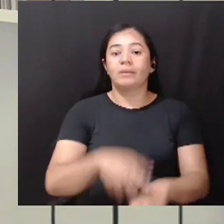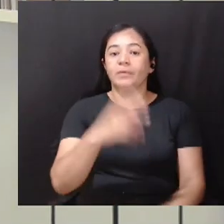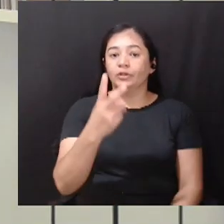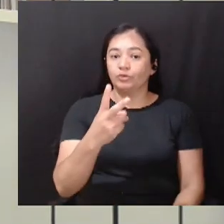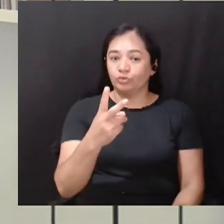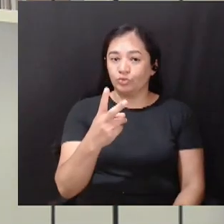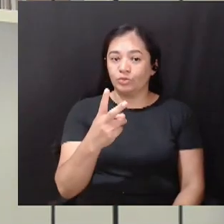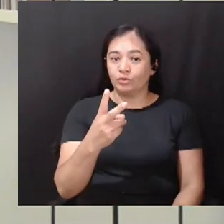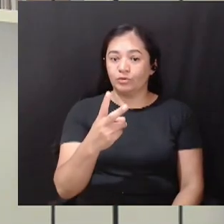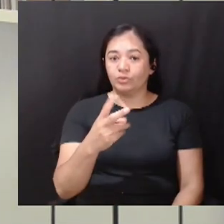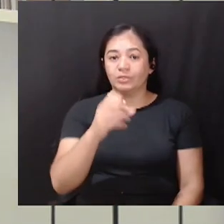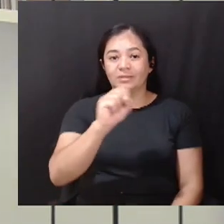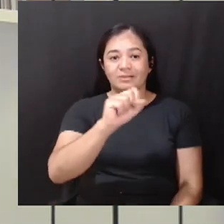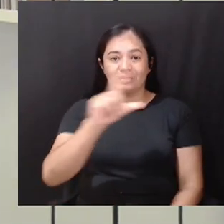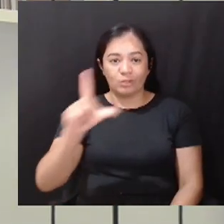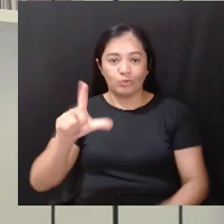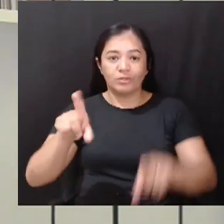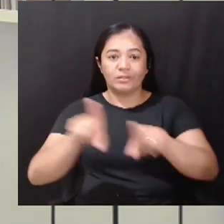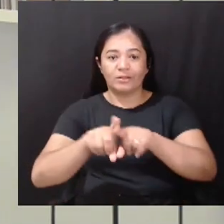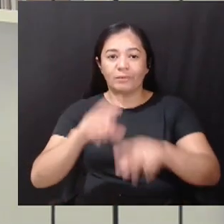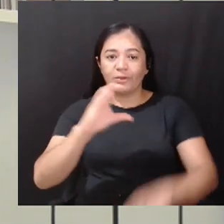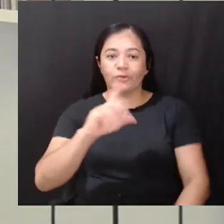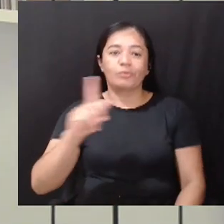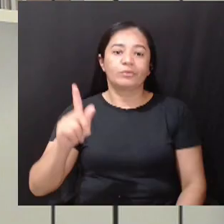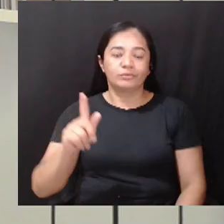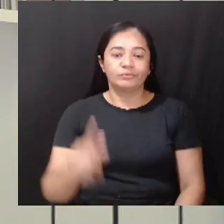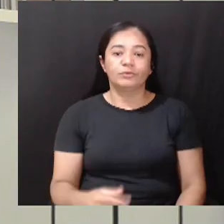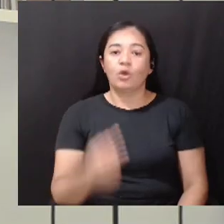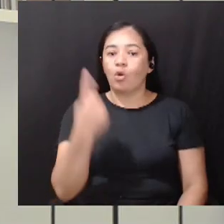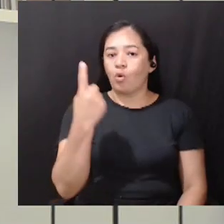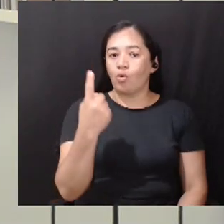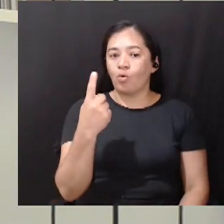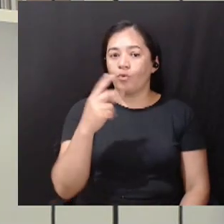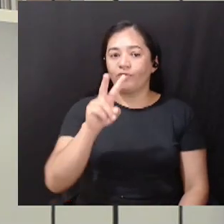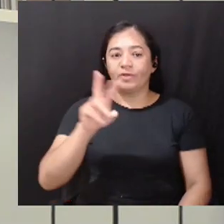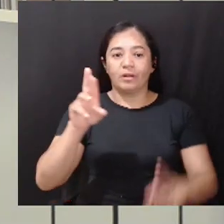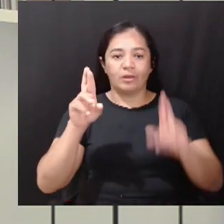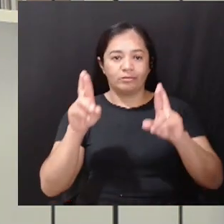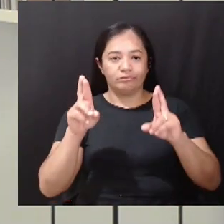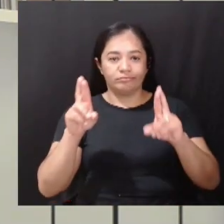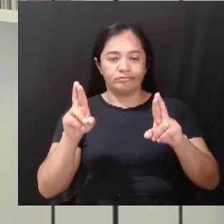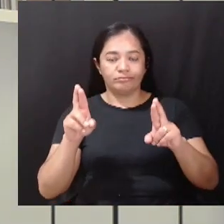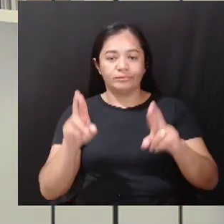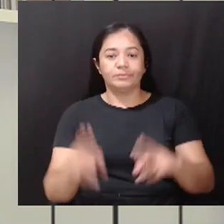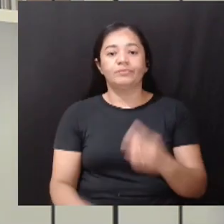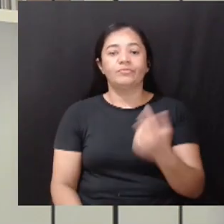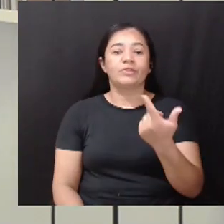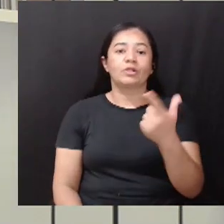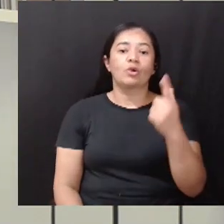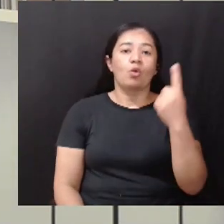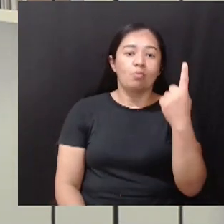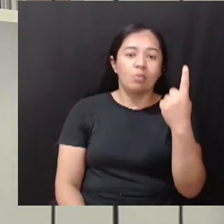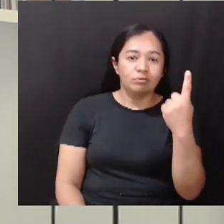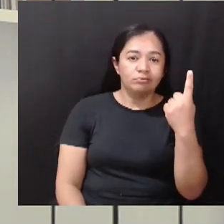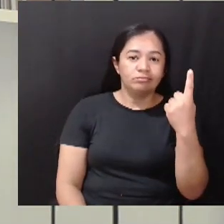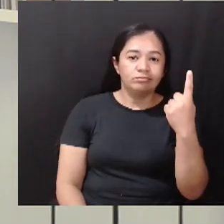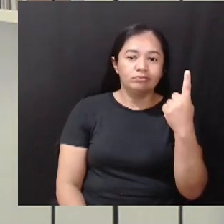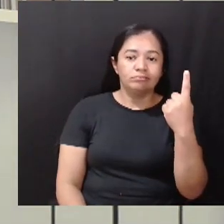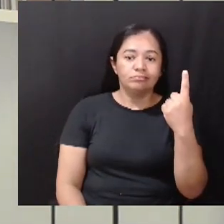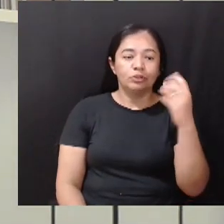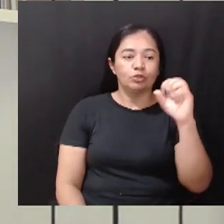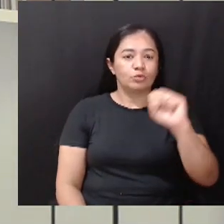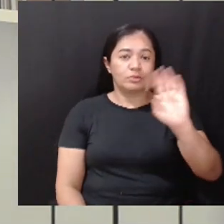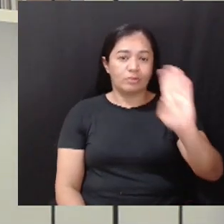São Luís, também no Campo Grande, 1 no Vila Esperança, na região norte de Campinas, 1 no Parque São Bento, também